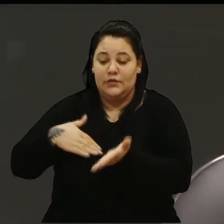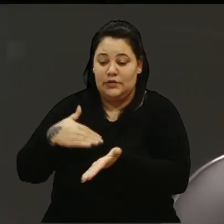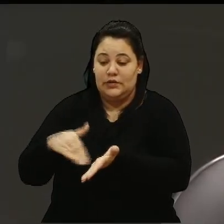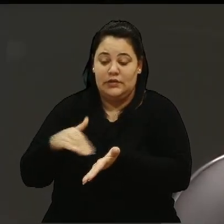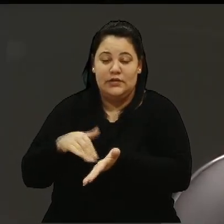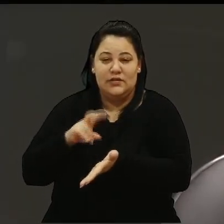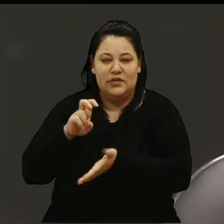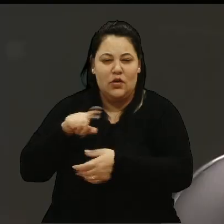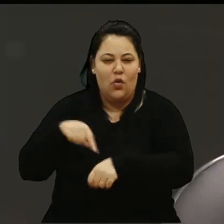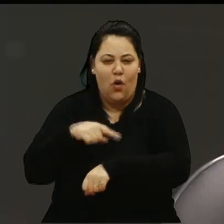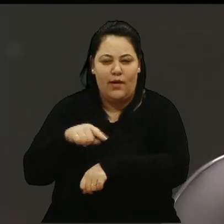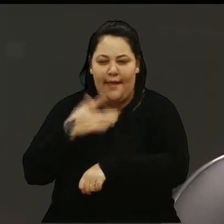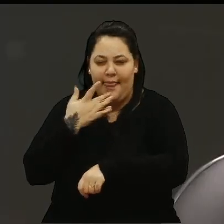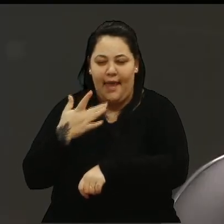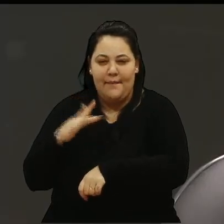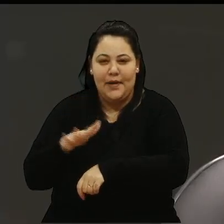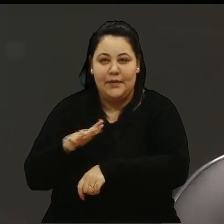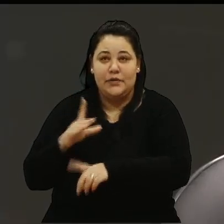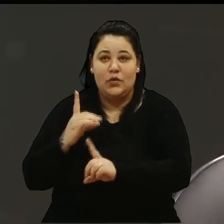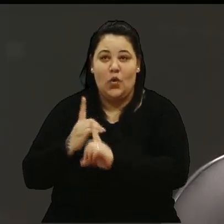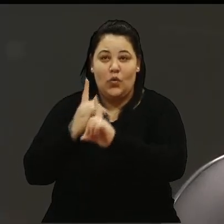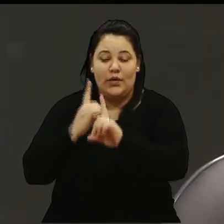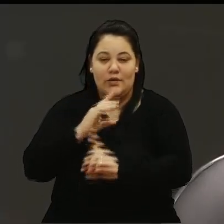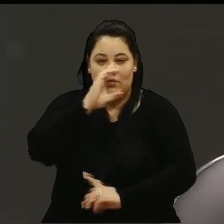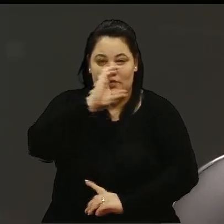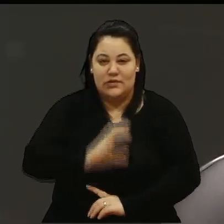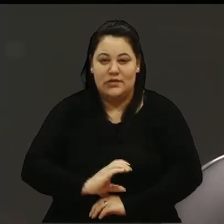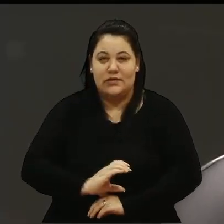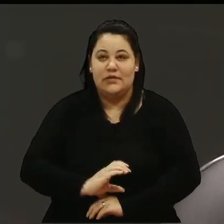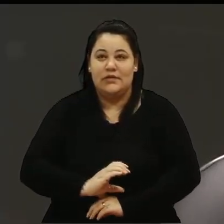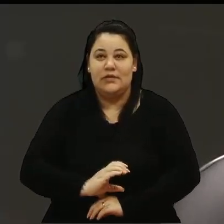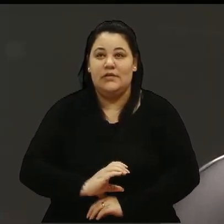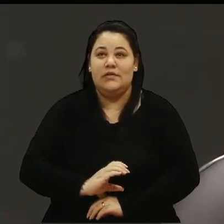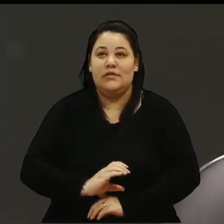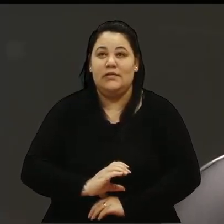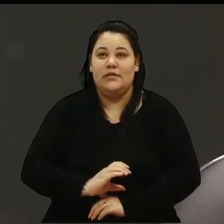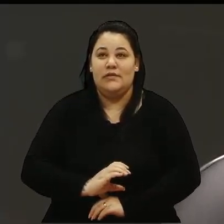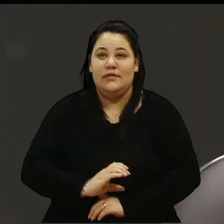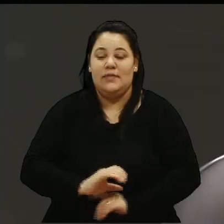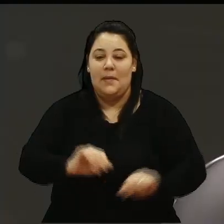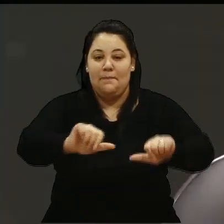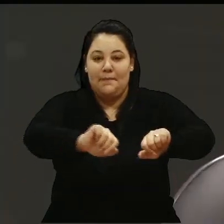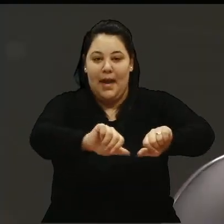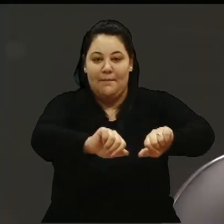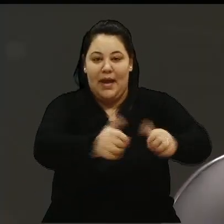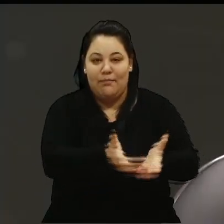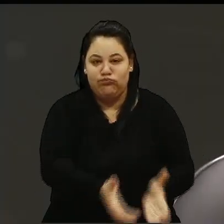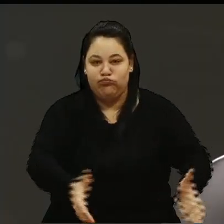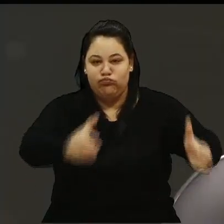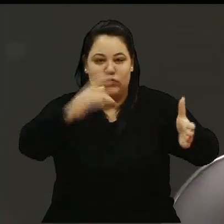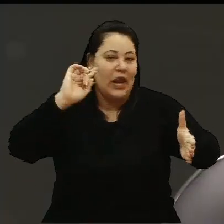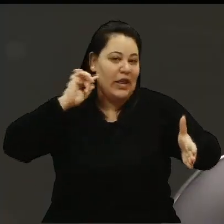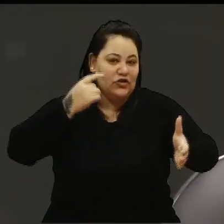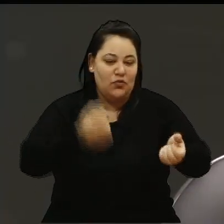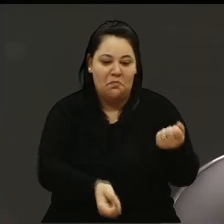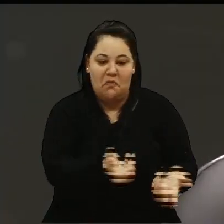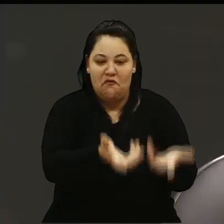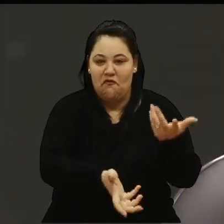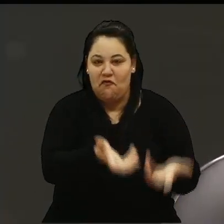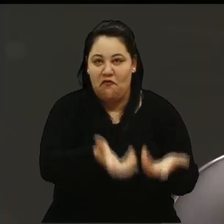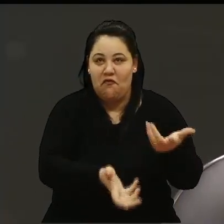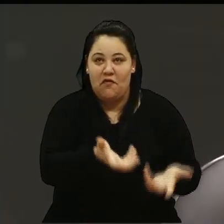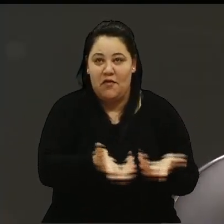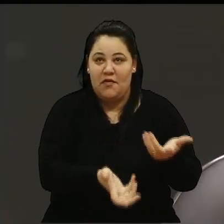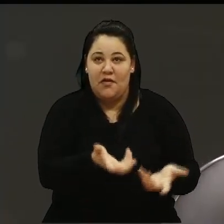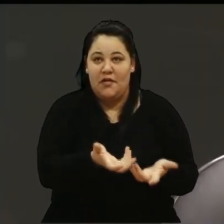da tarde, encontrei um cidadão ateando fogo a um container. Eu acionei a Guarda Municipal, em